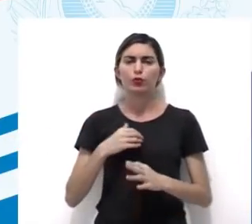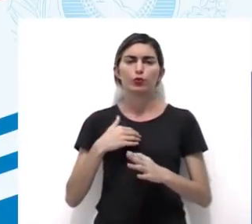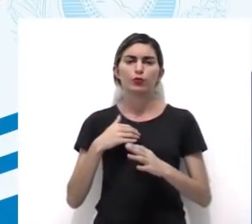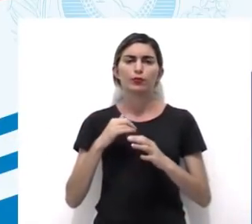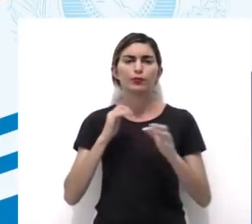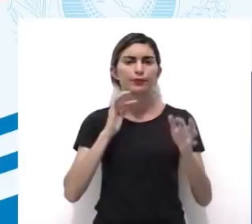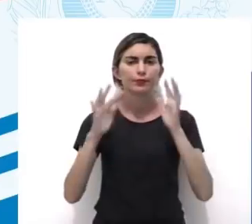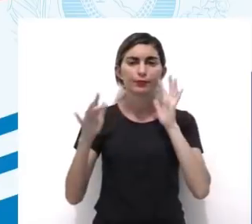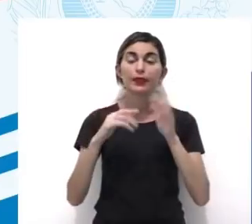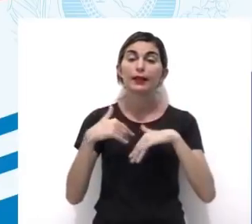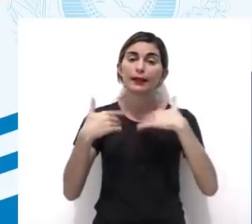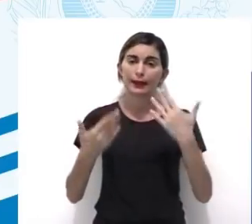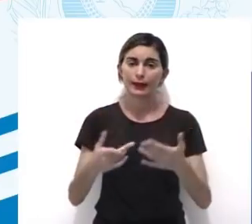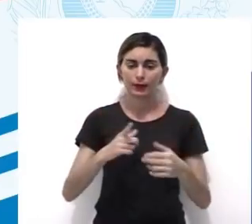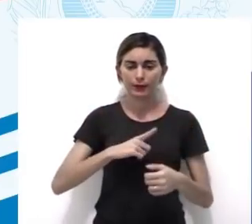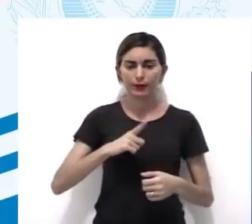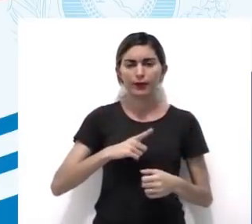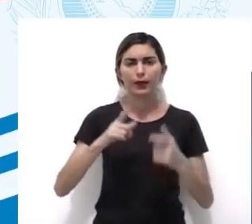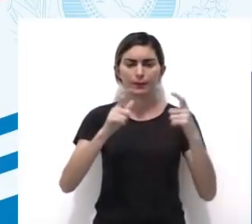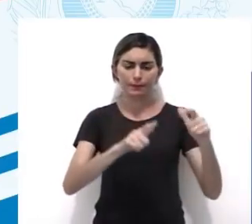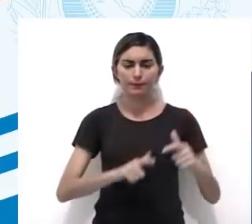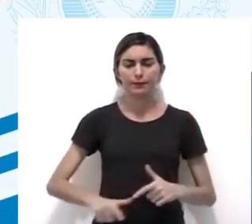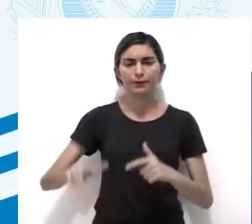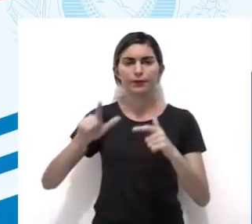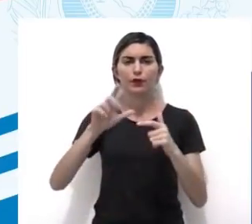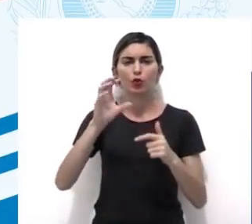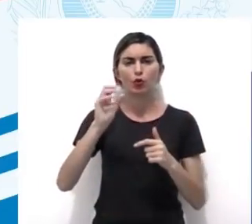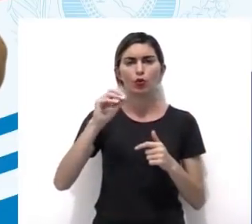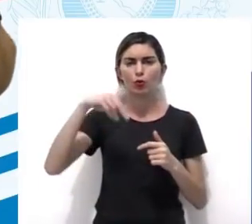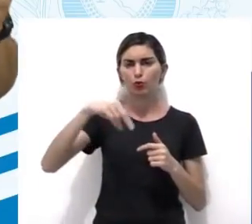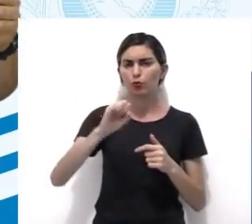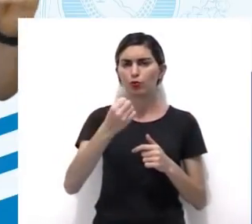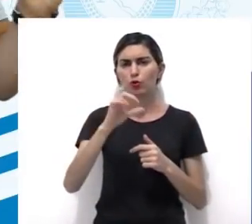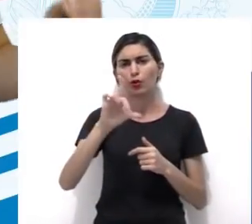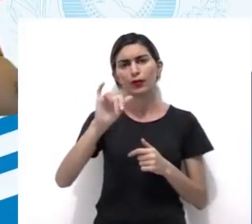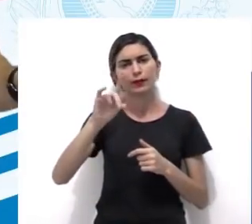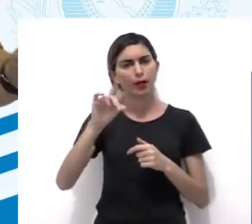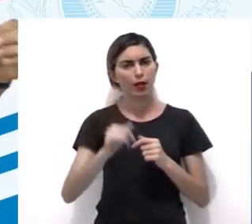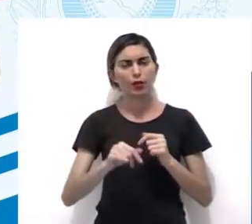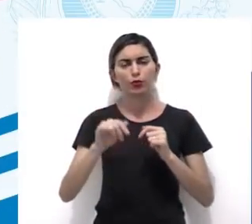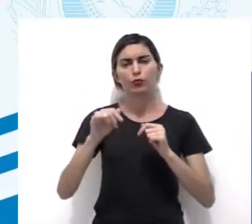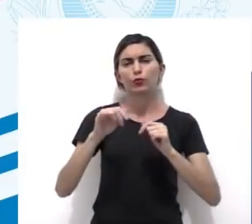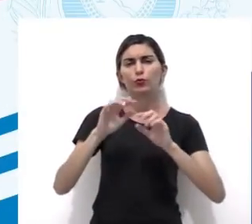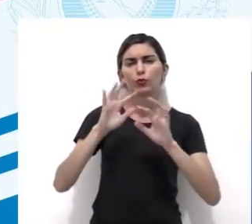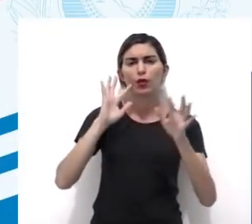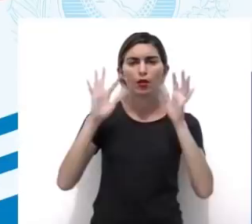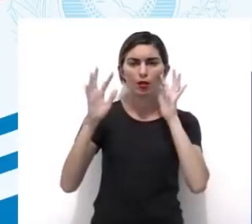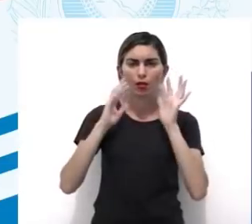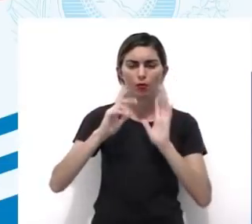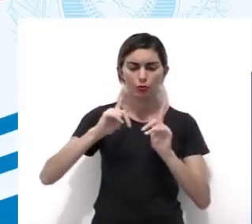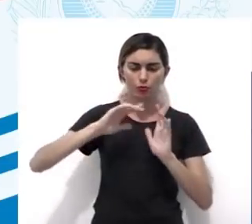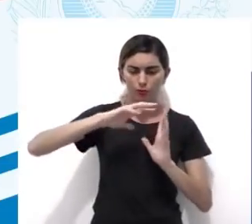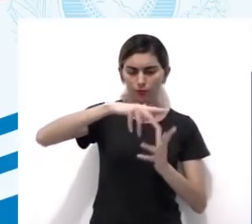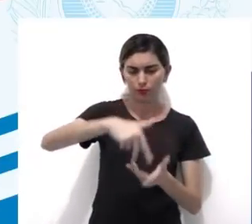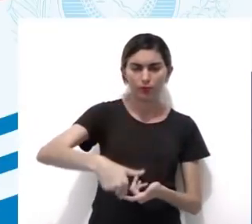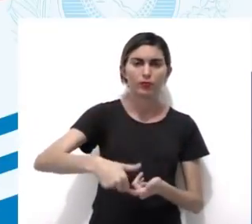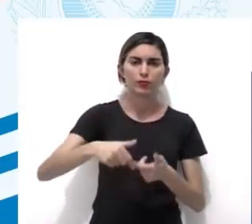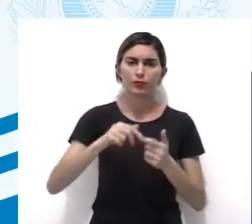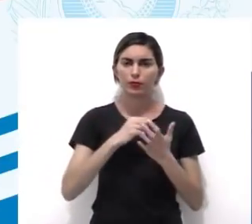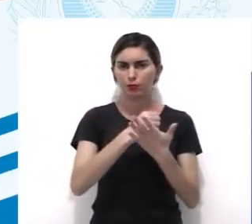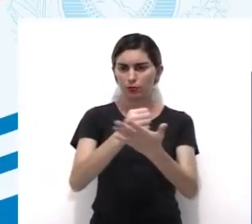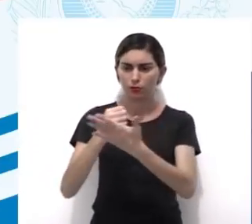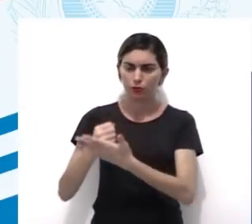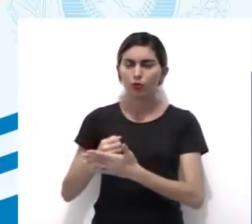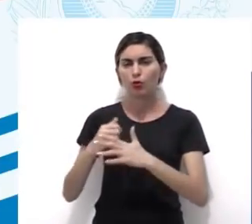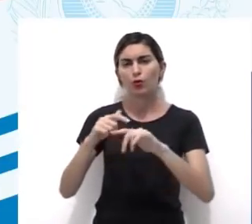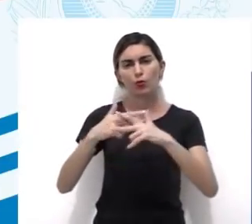e fluindo. Então a gente vai ter um espaço consolidado a partir de reflexos dessa aldeia global, dando